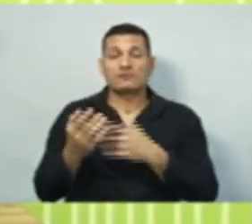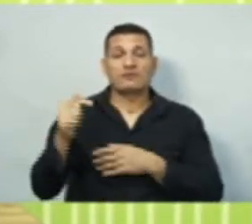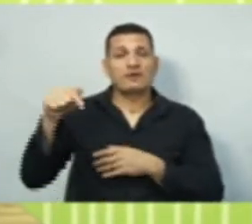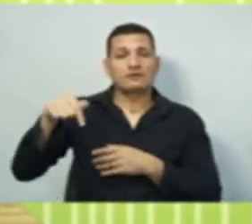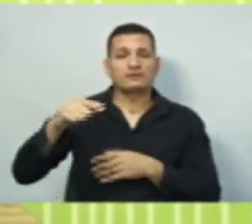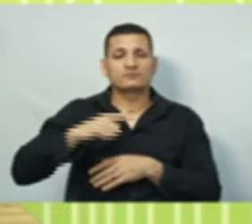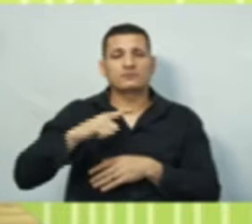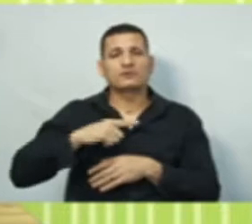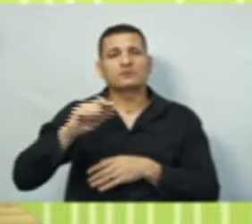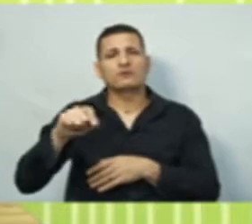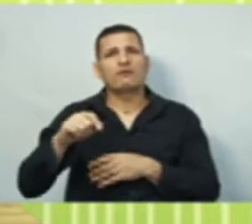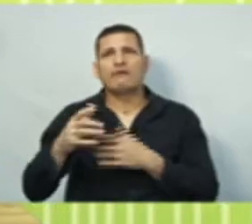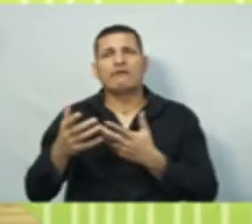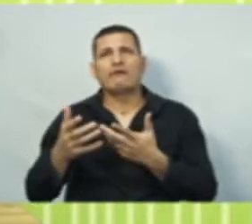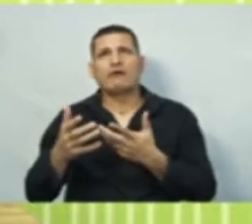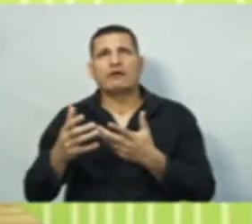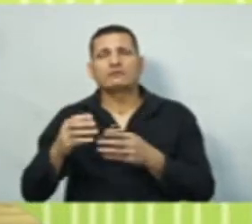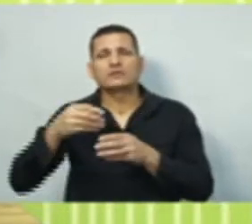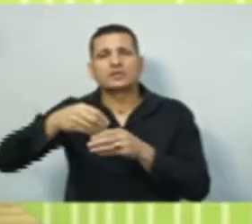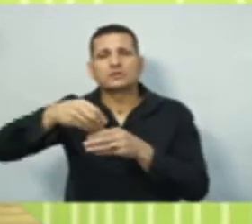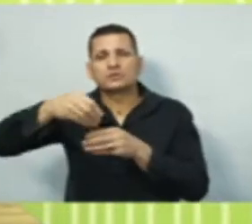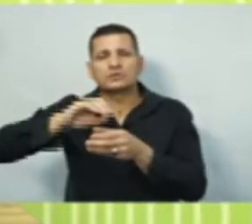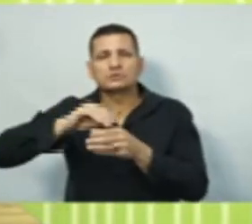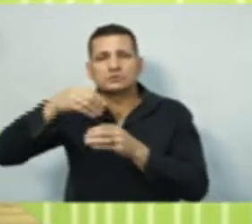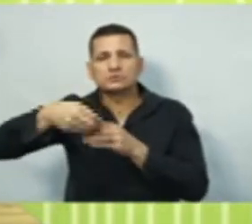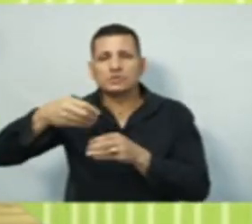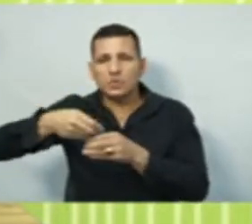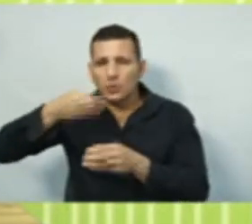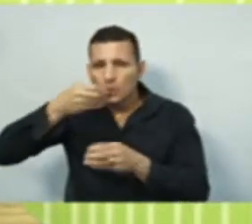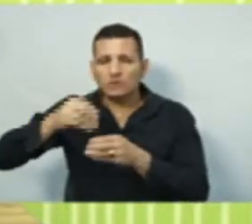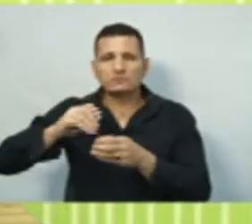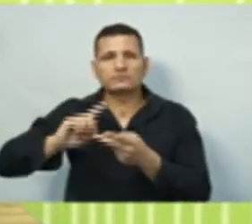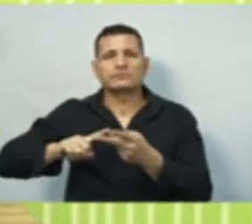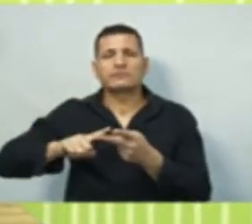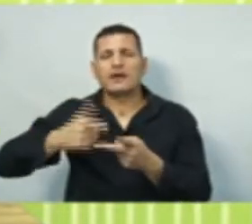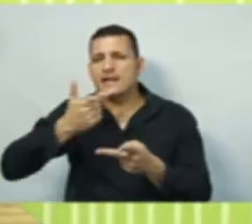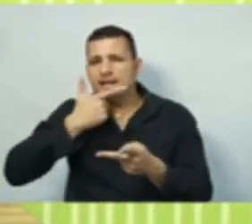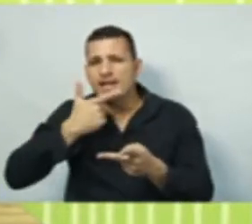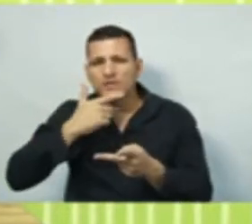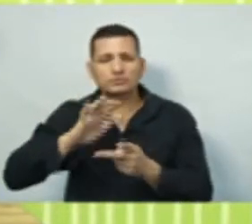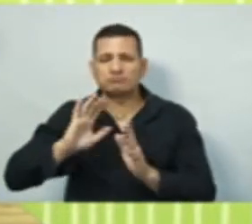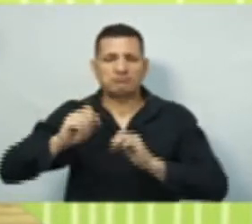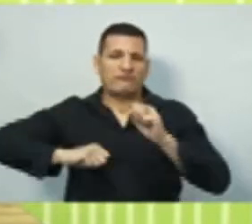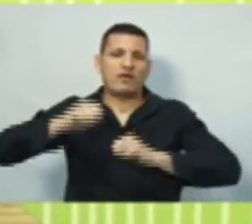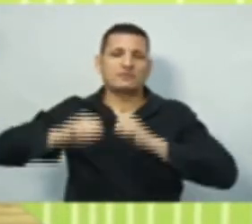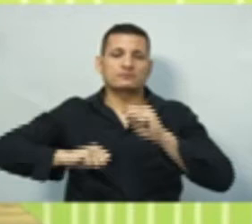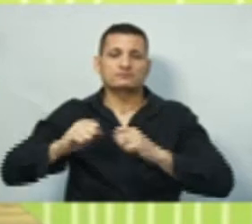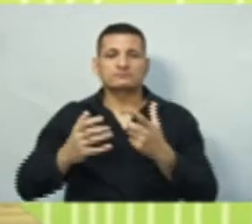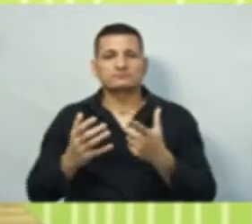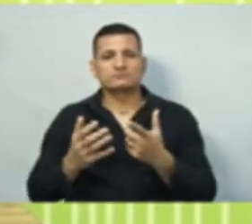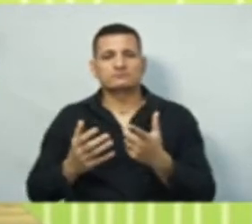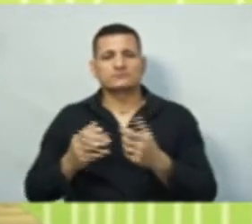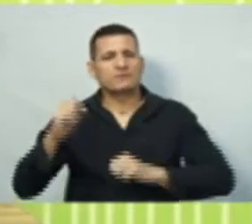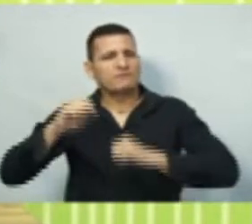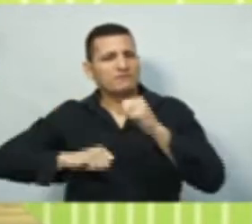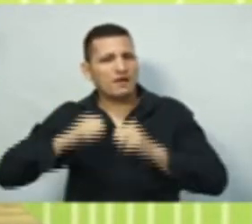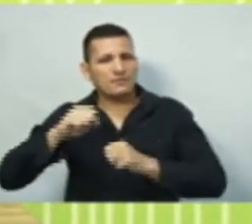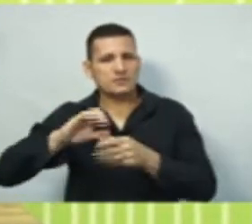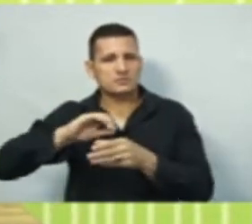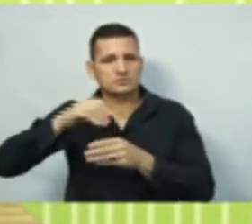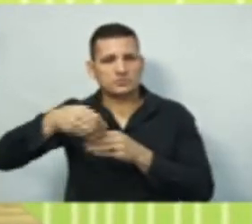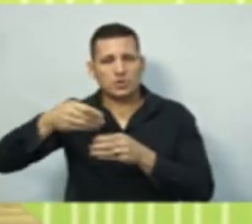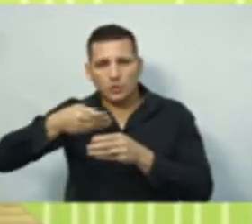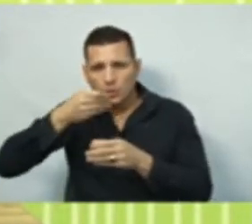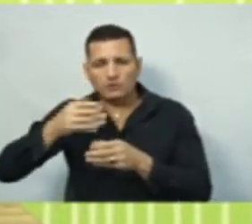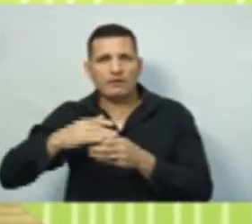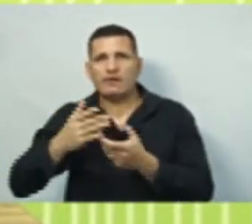uma fábrica de iogurte ou uma fábrica de queijo. Pensem aí, pensem grande. Uma fábrica de iogurte, todo mundo tomando iogurte de